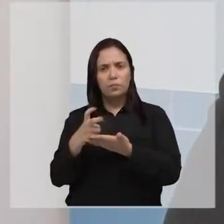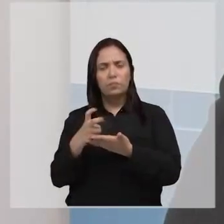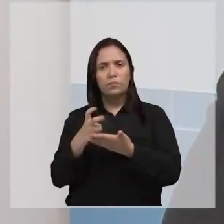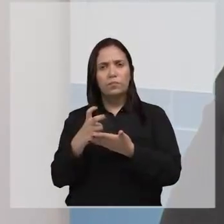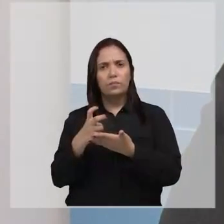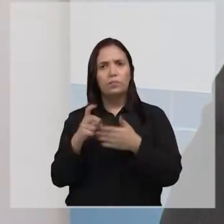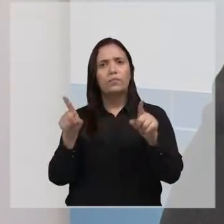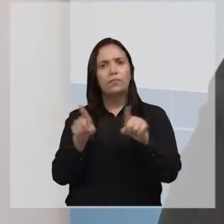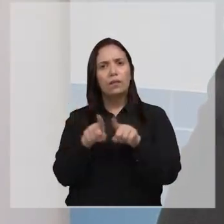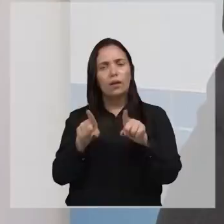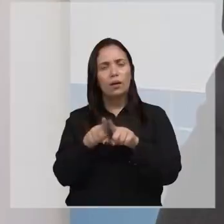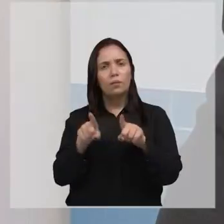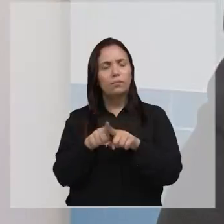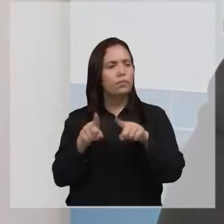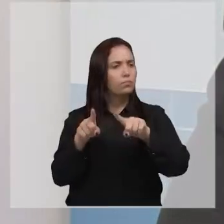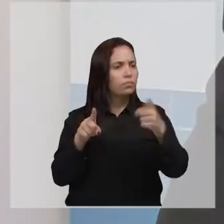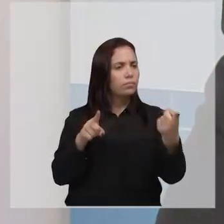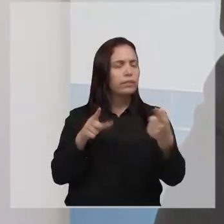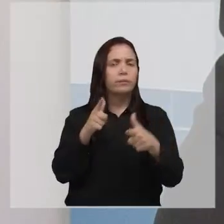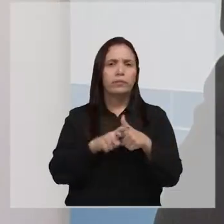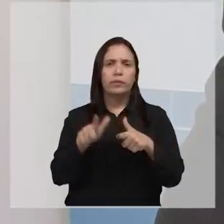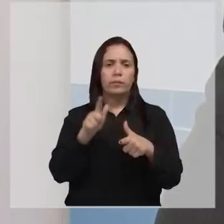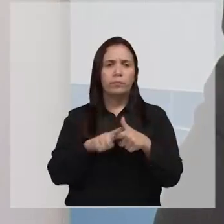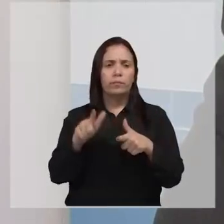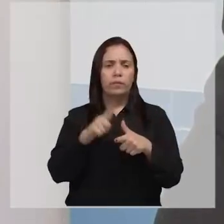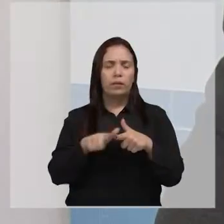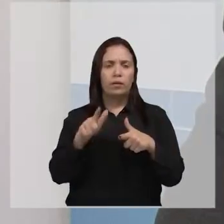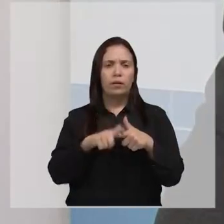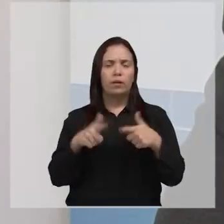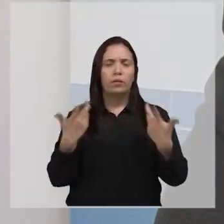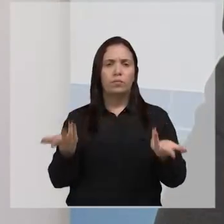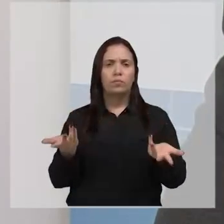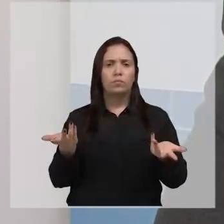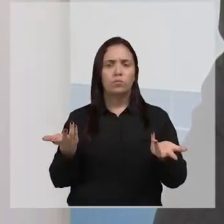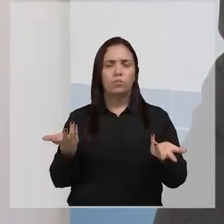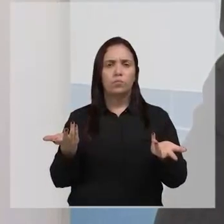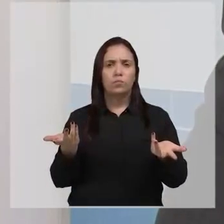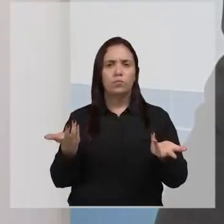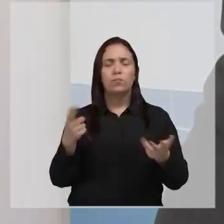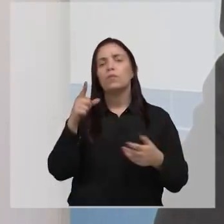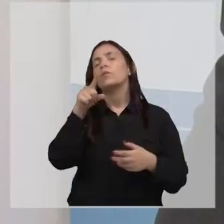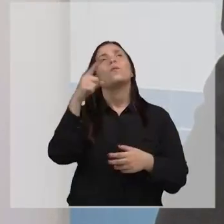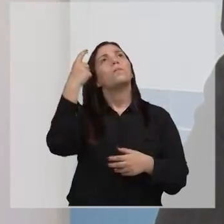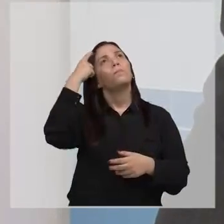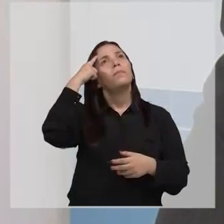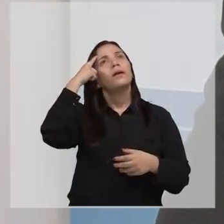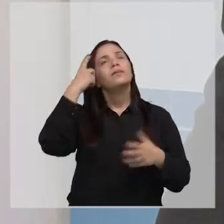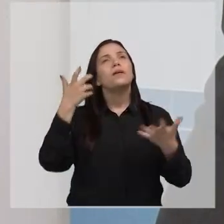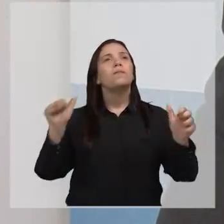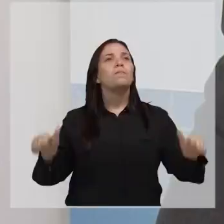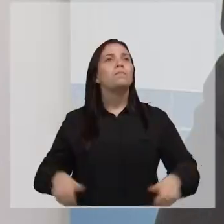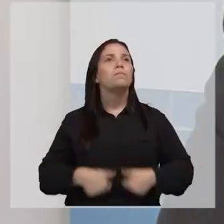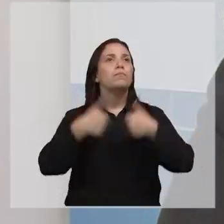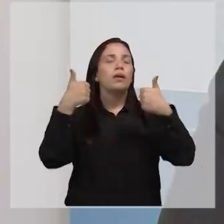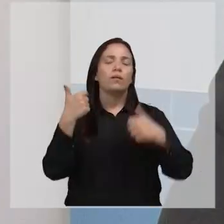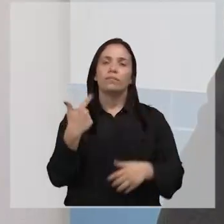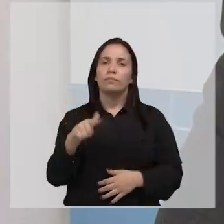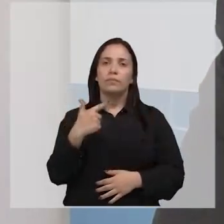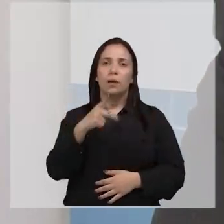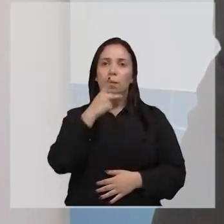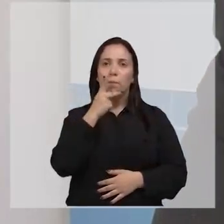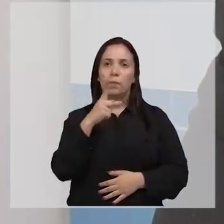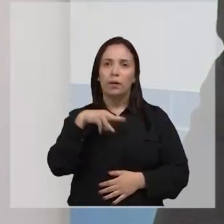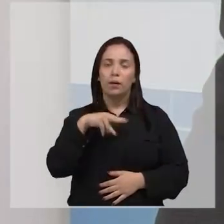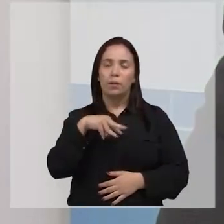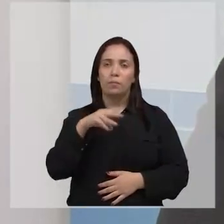imediato dela está nessa situação. Aí você procura uma saída, não tem saída, porque o PMDB, que é o outro partido,